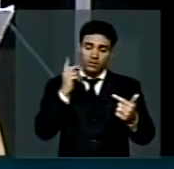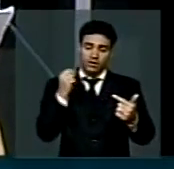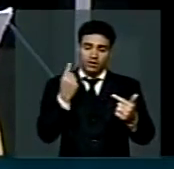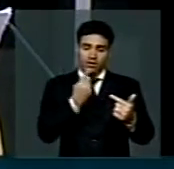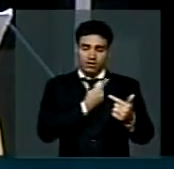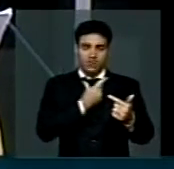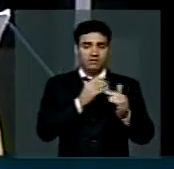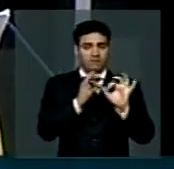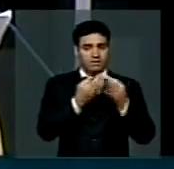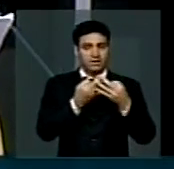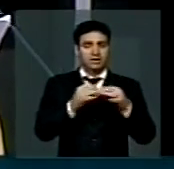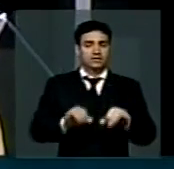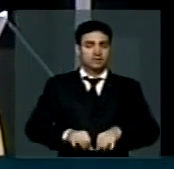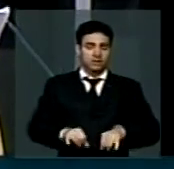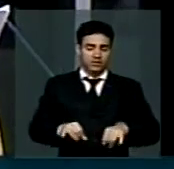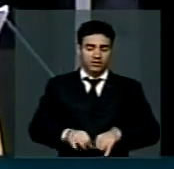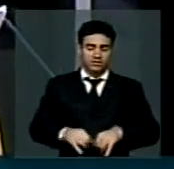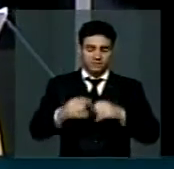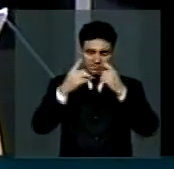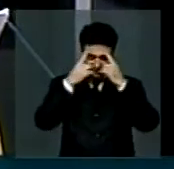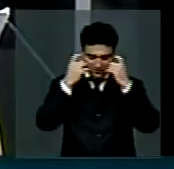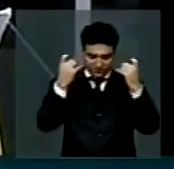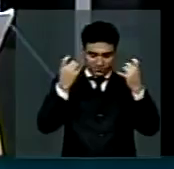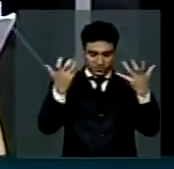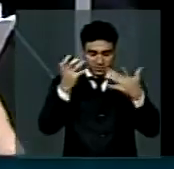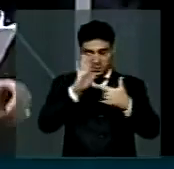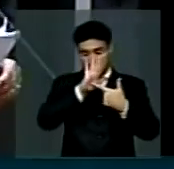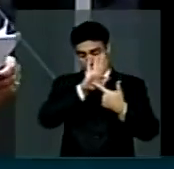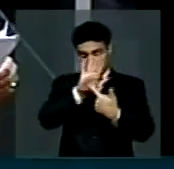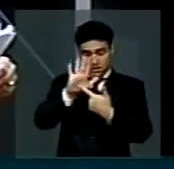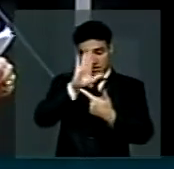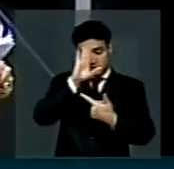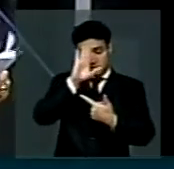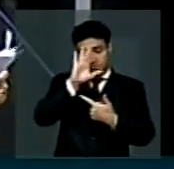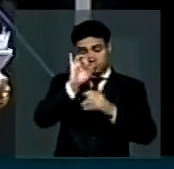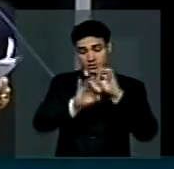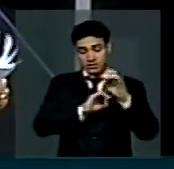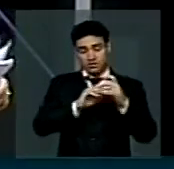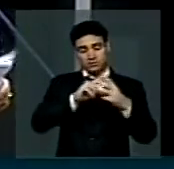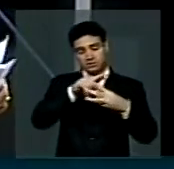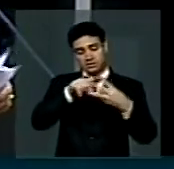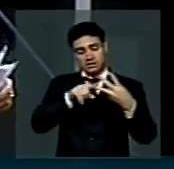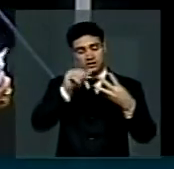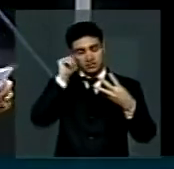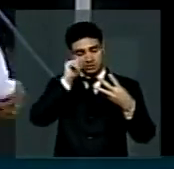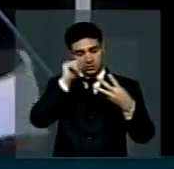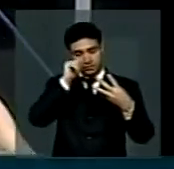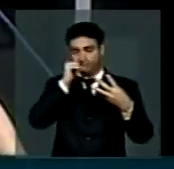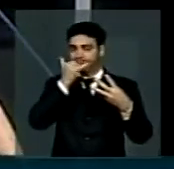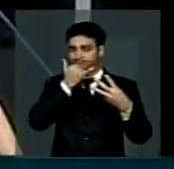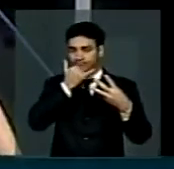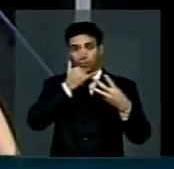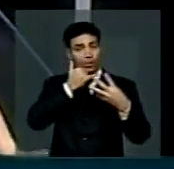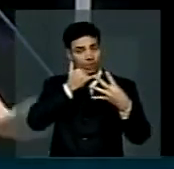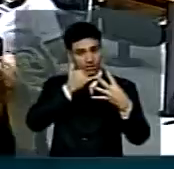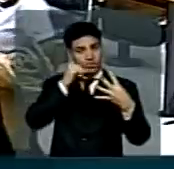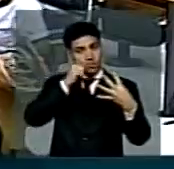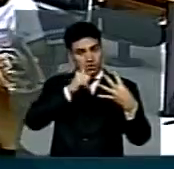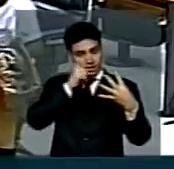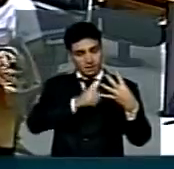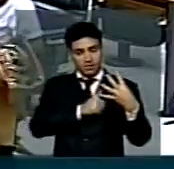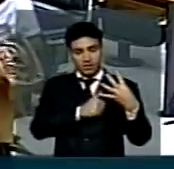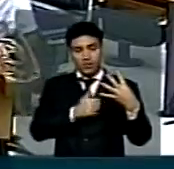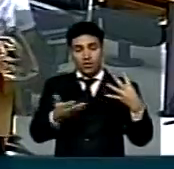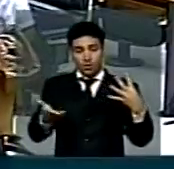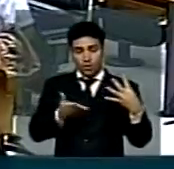famílias vítimas de violência. Quero dar destaque especial para 4 mulheres, aliás, hoje